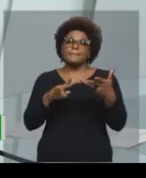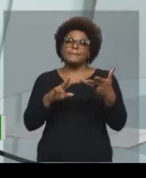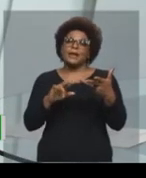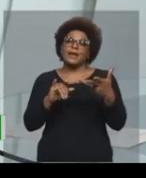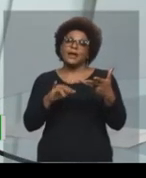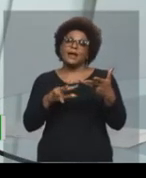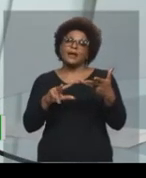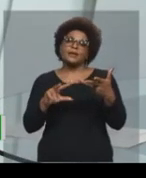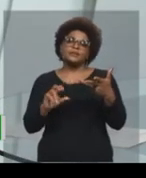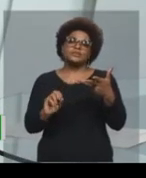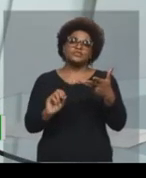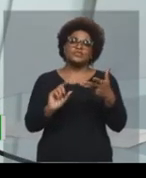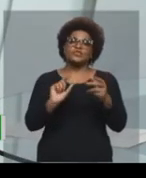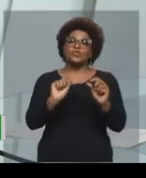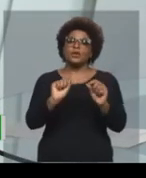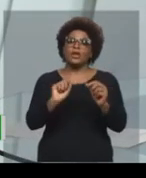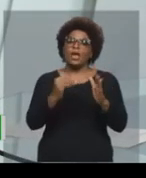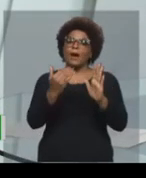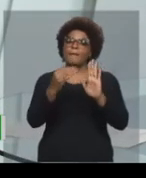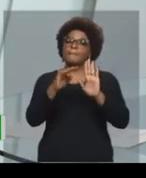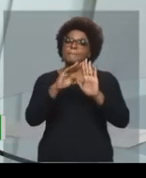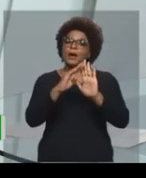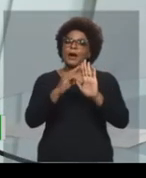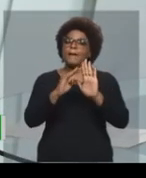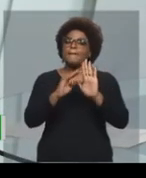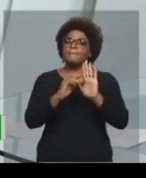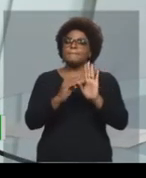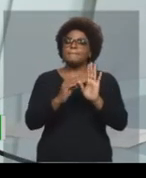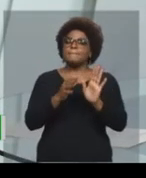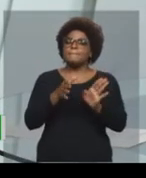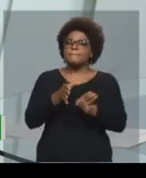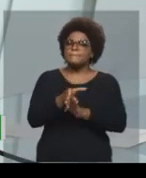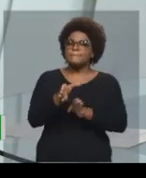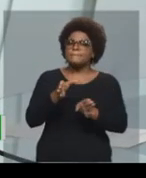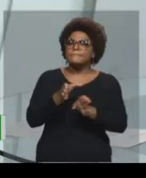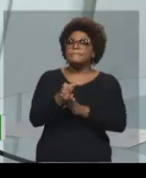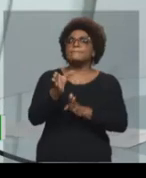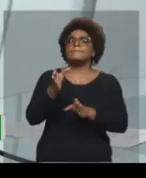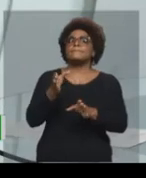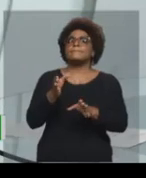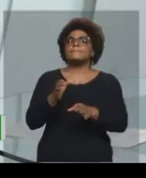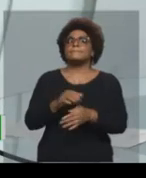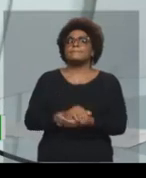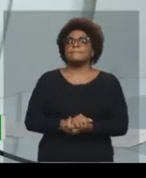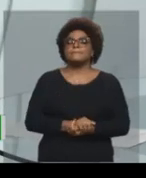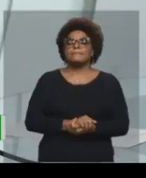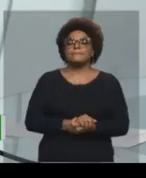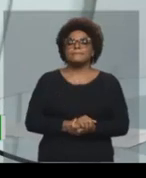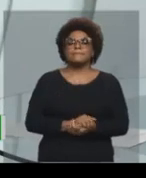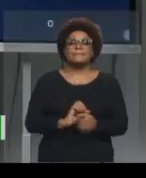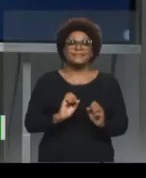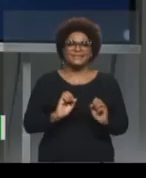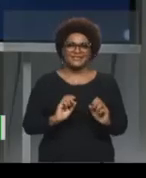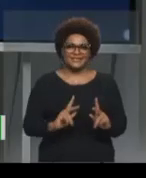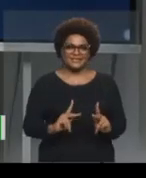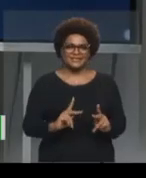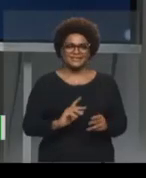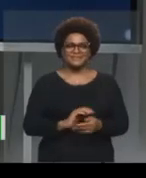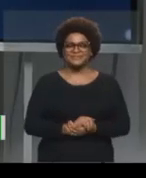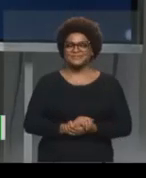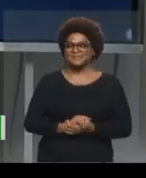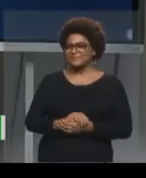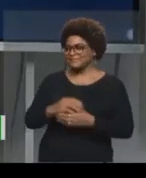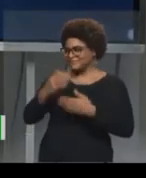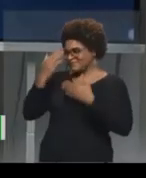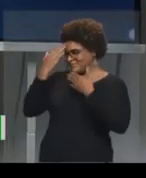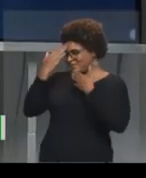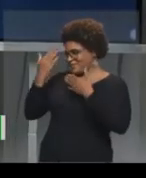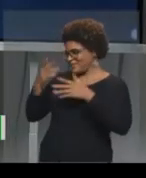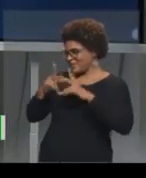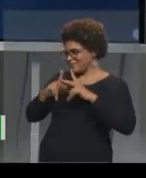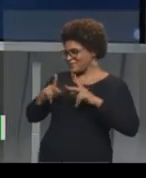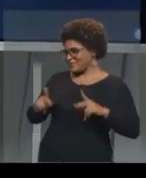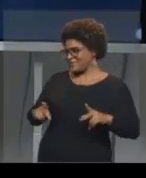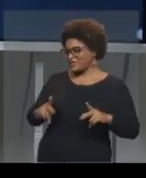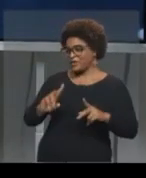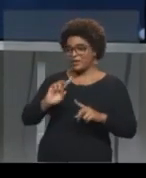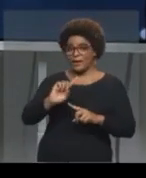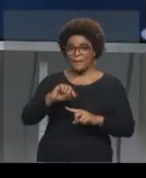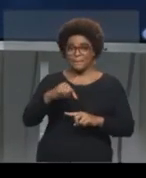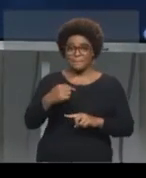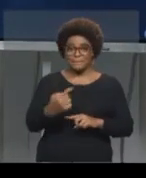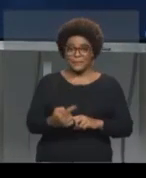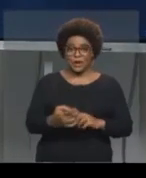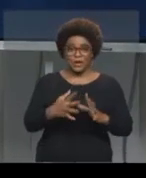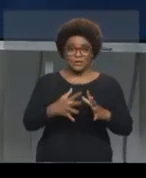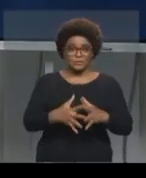né, ordem, conselho, tá? Obrigada, professora Maria Alice. A nossa próxima dúvida